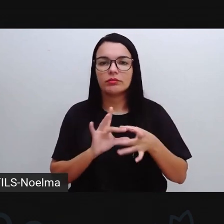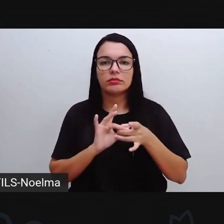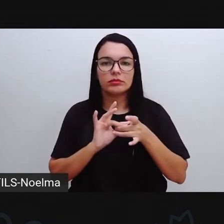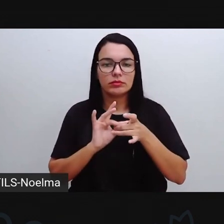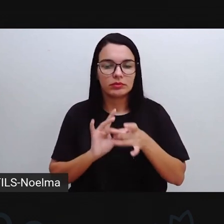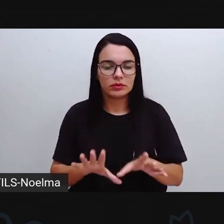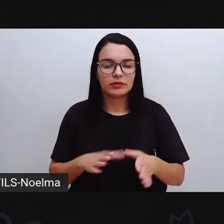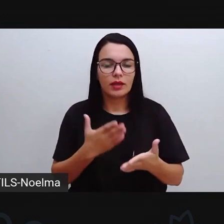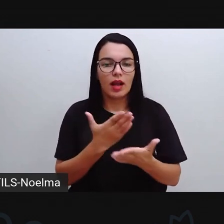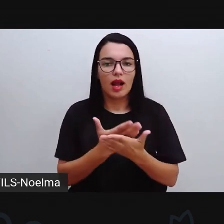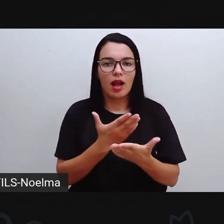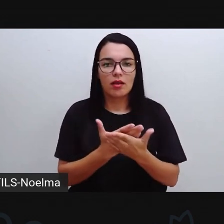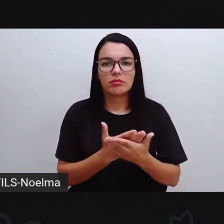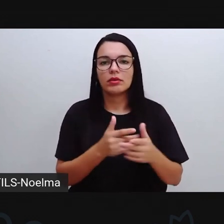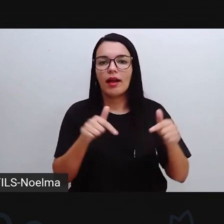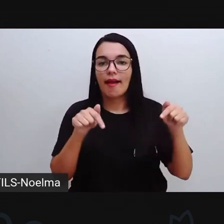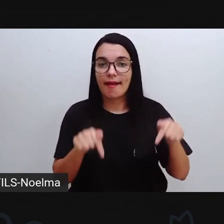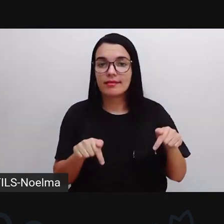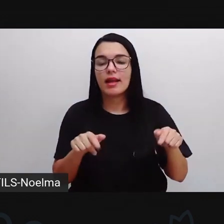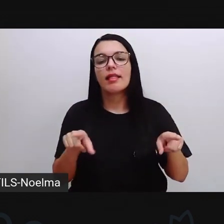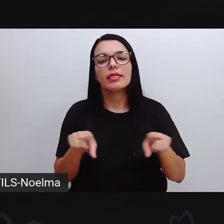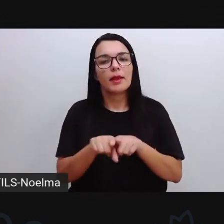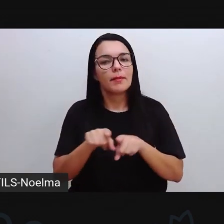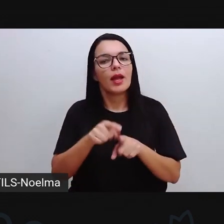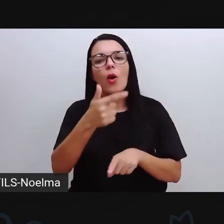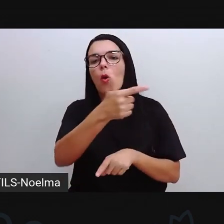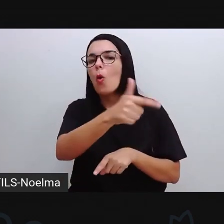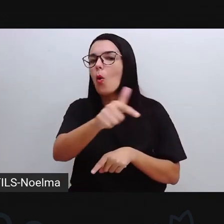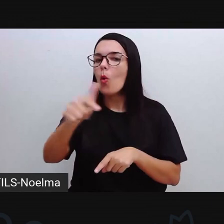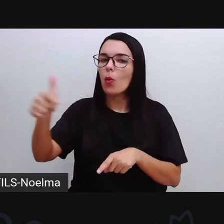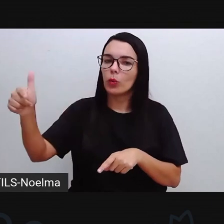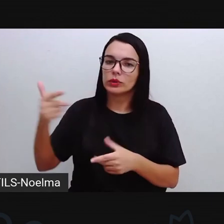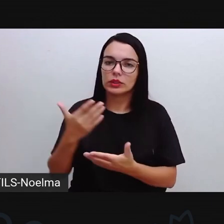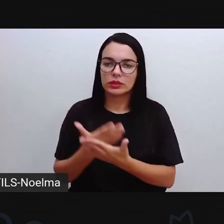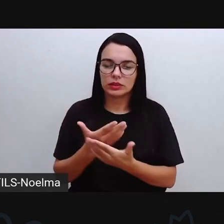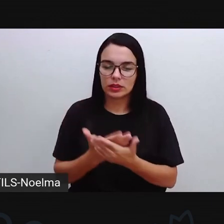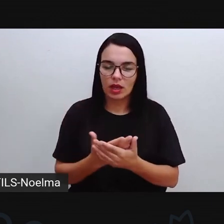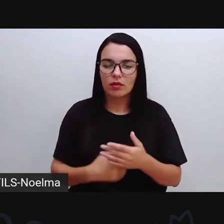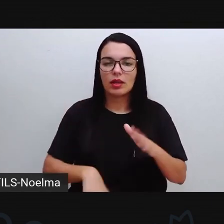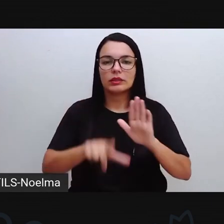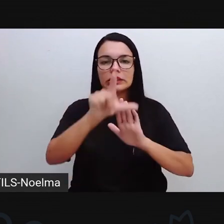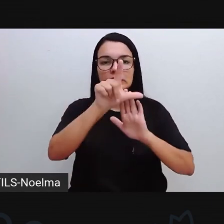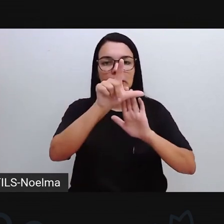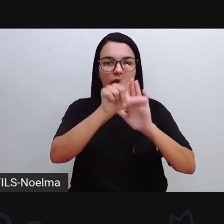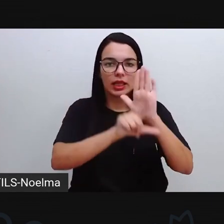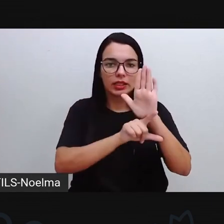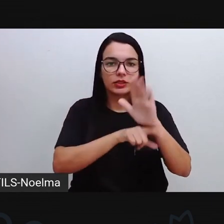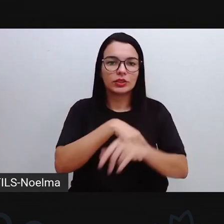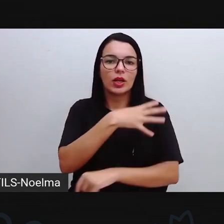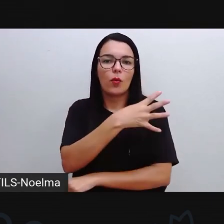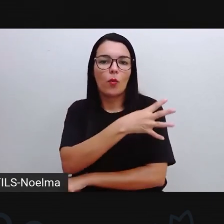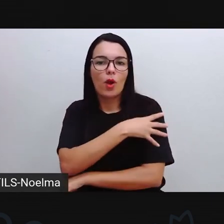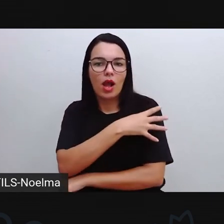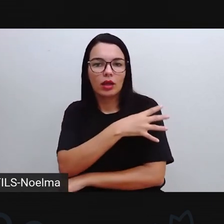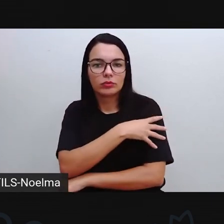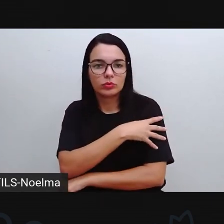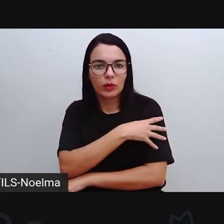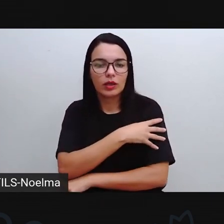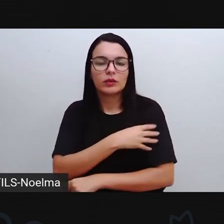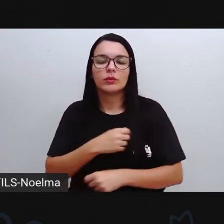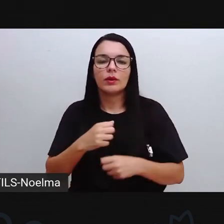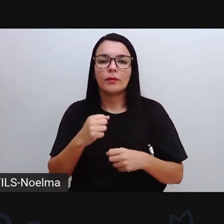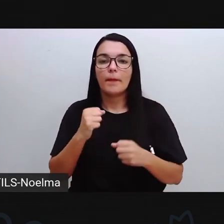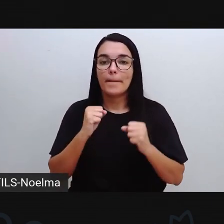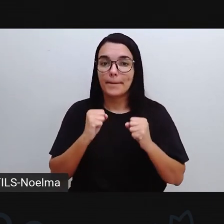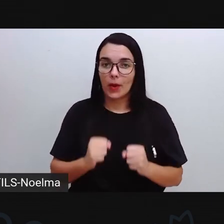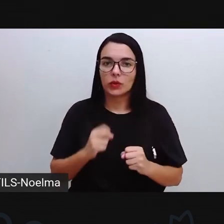vocês. Não somente essa aula, mas as outras aulas também que foram passadas aí aqui na TV, certo? Estão disponíveis para vocês e vocês